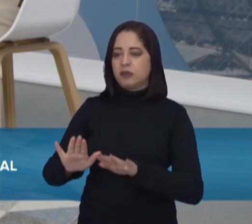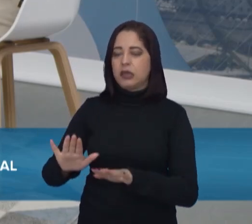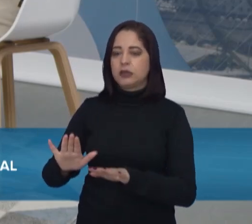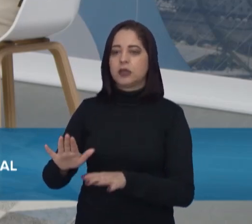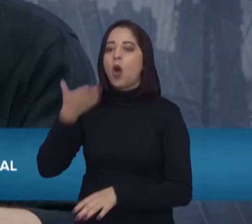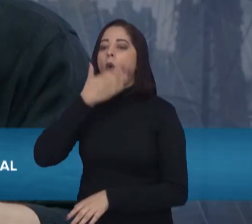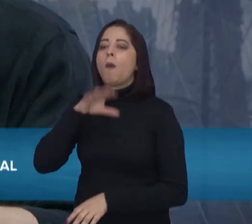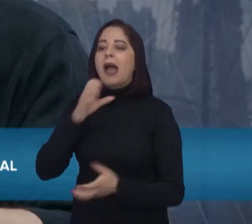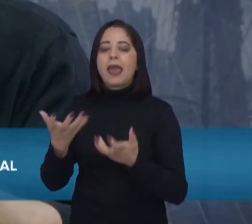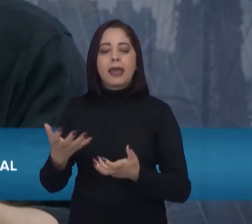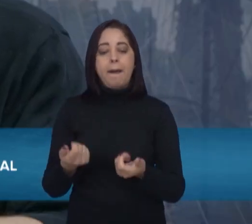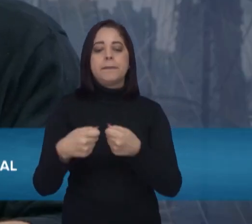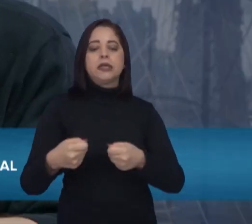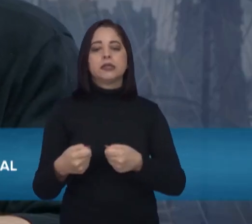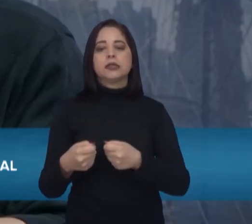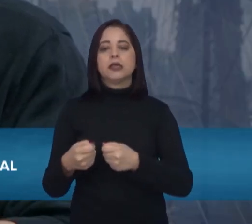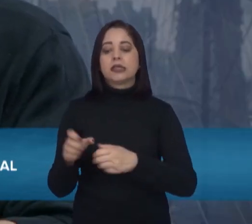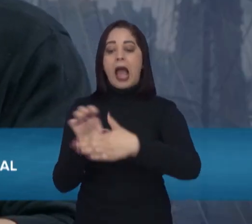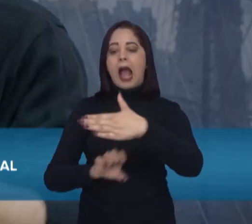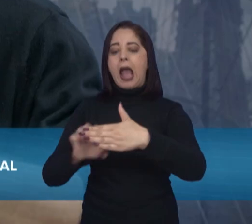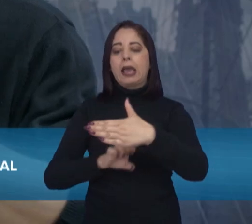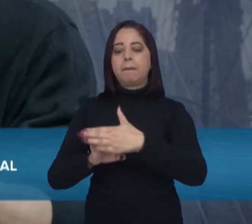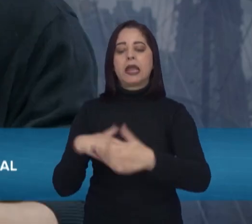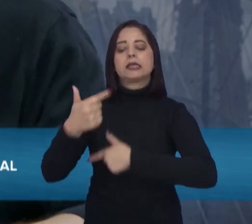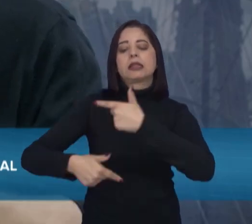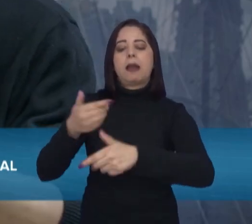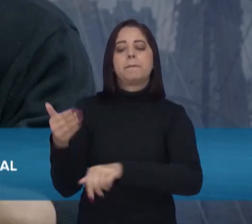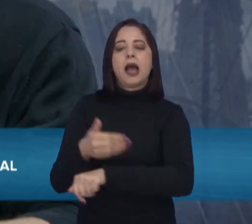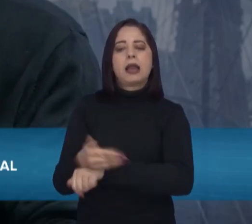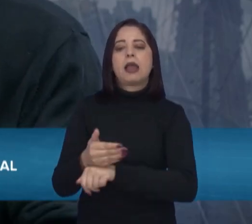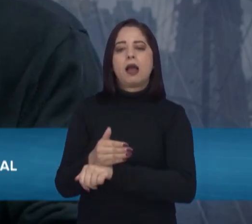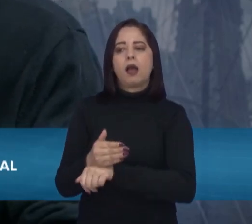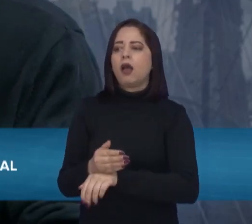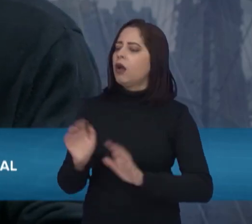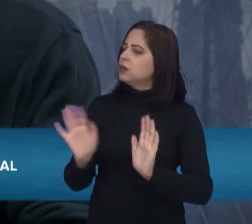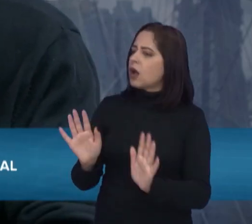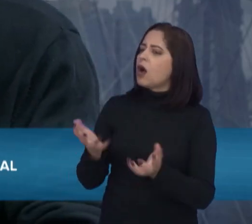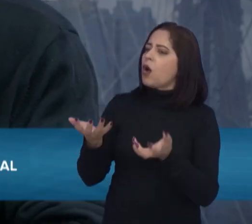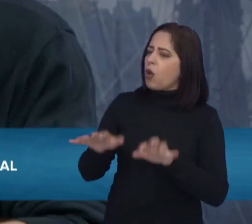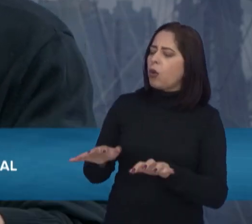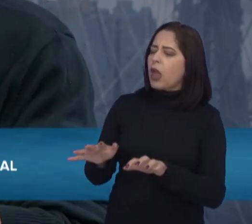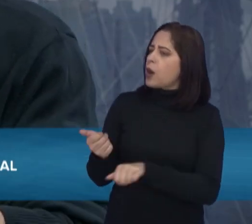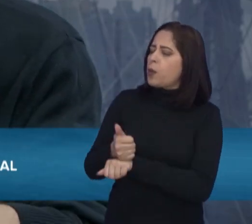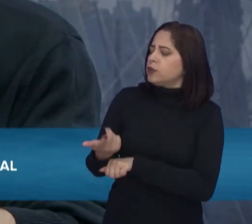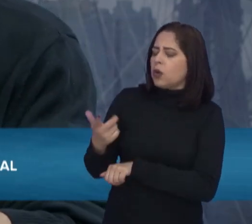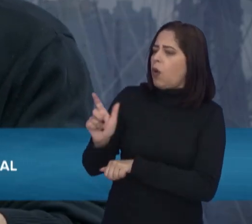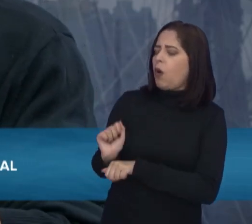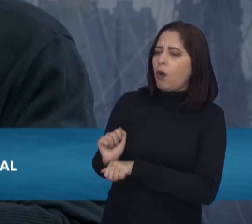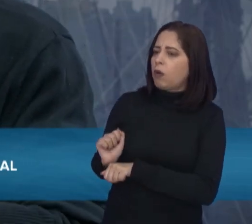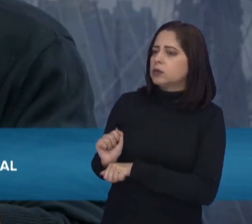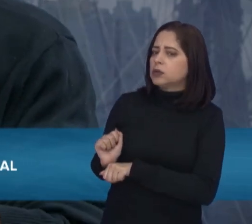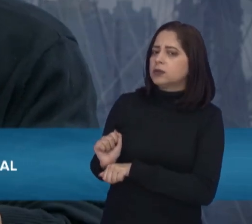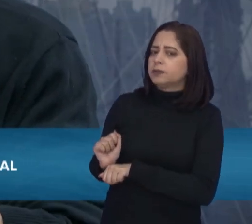carreira de teatro. O filho, você vai ter que tocar a nossa empresa familiar. Não, eu desejo ter outro tipo de realidade. Então, é isso bem que você